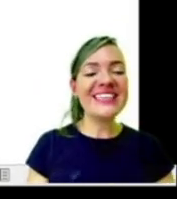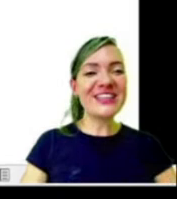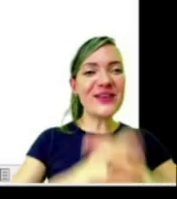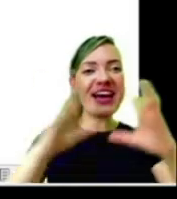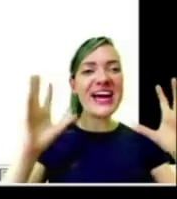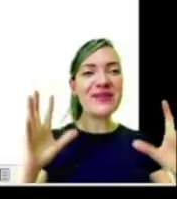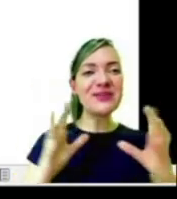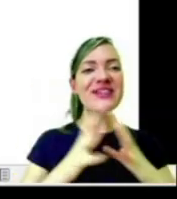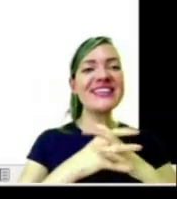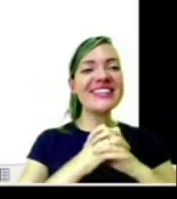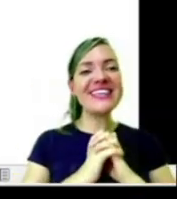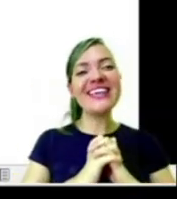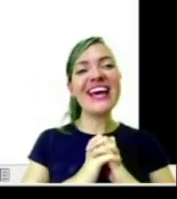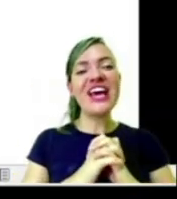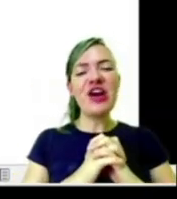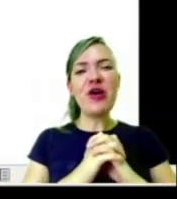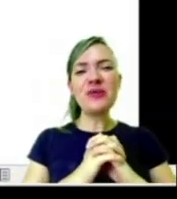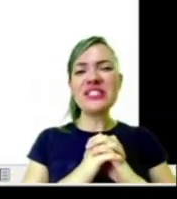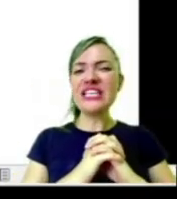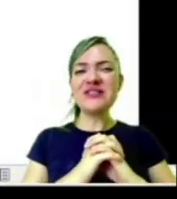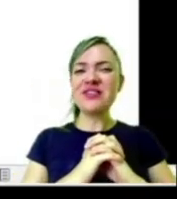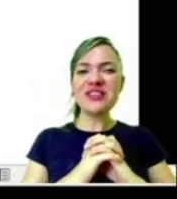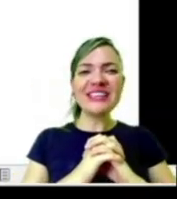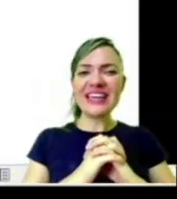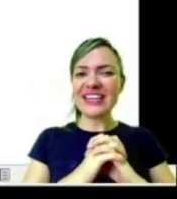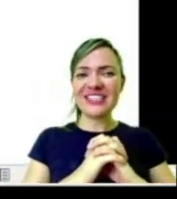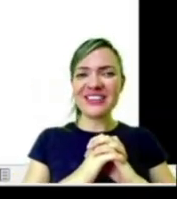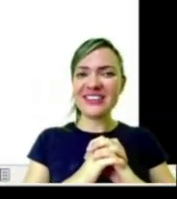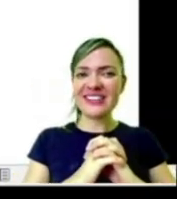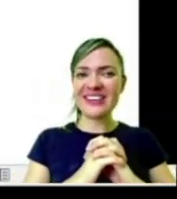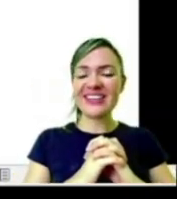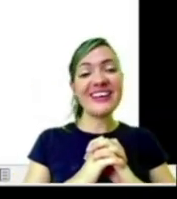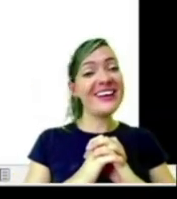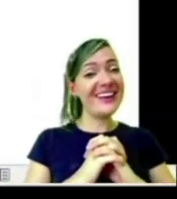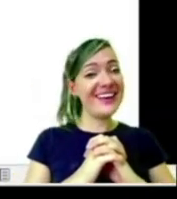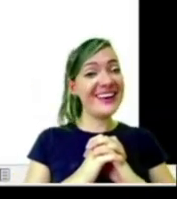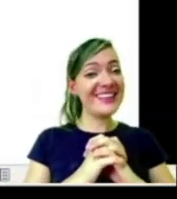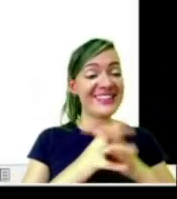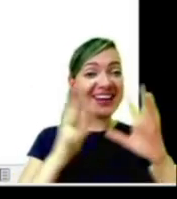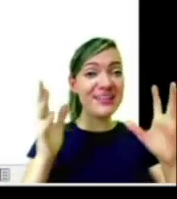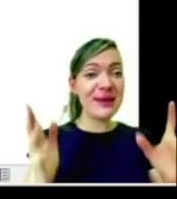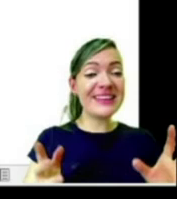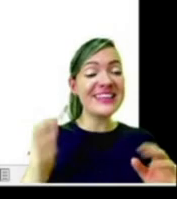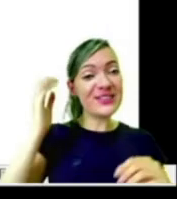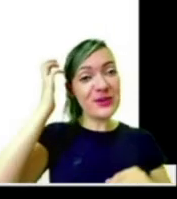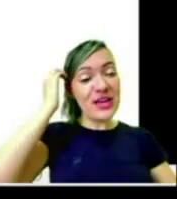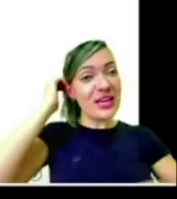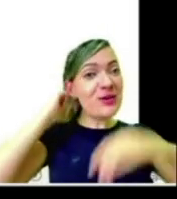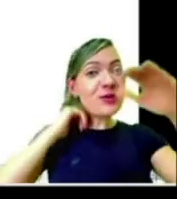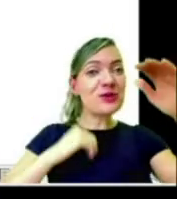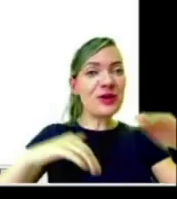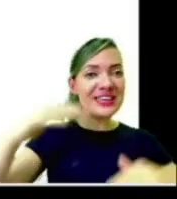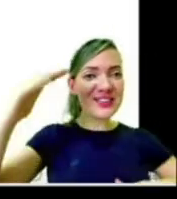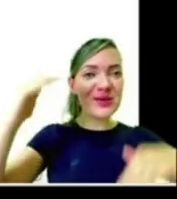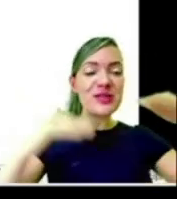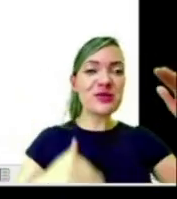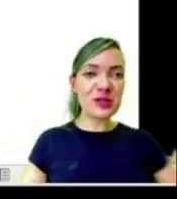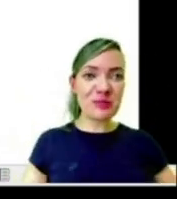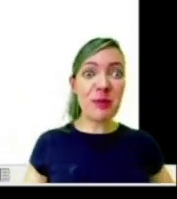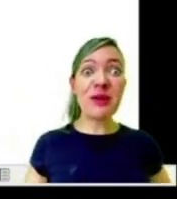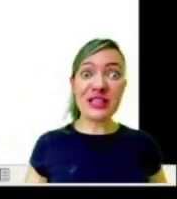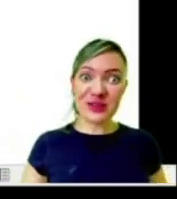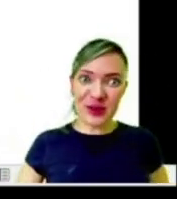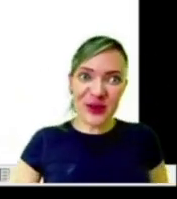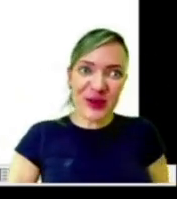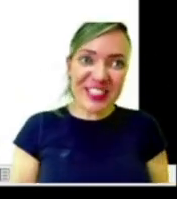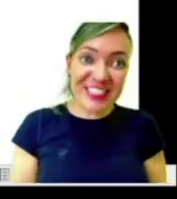aula. Então, recapitulando aqui, hein? Como os seres vivos interagem entre si? É, se alimentando e controlando as